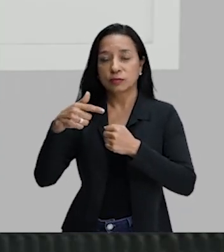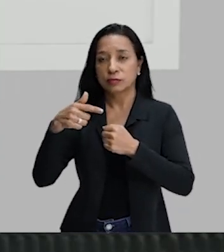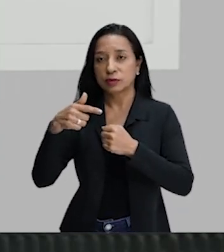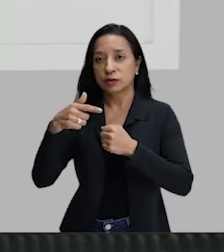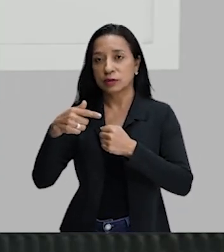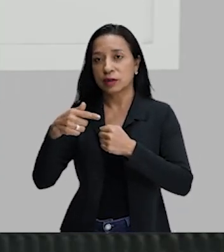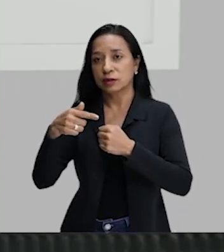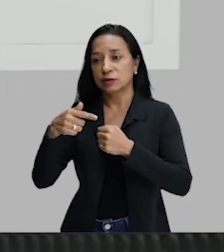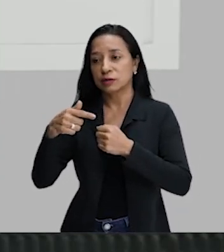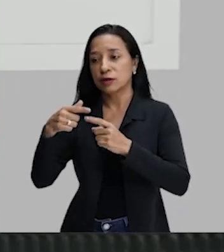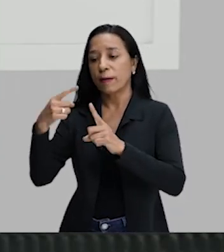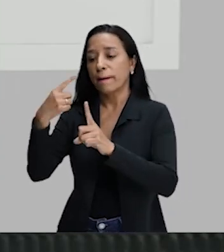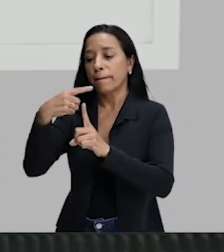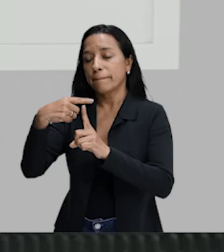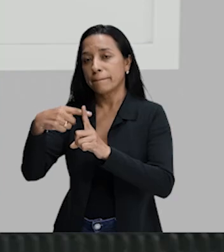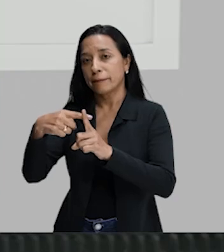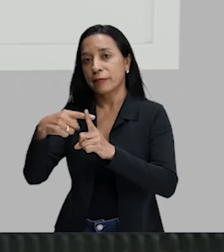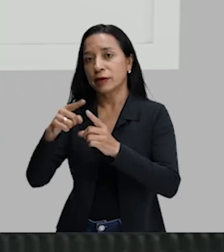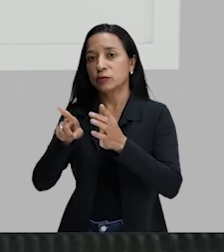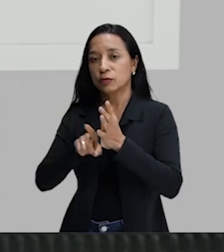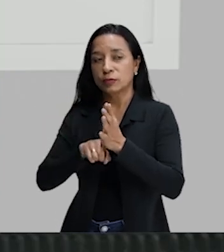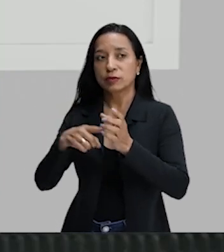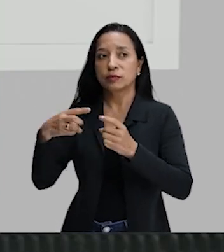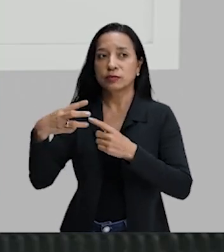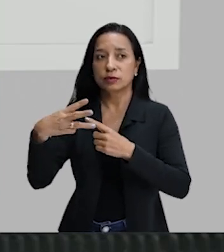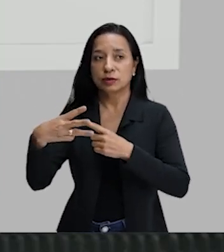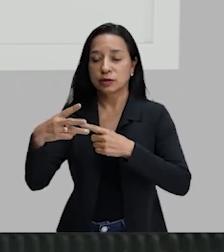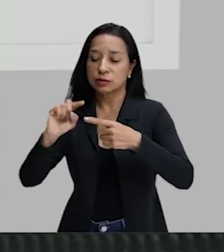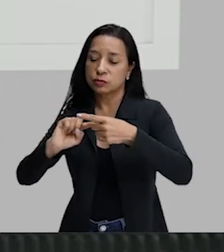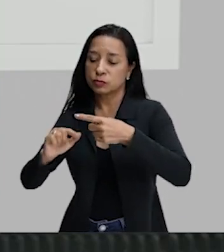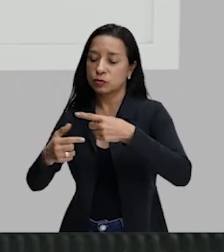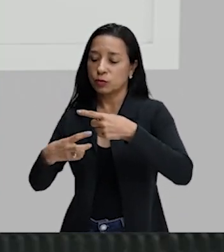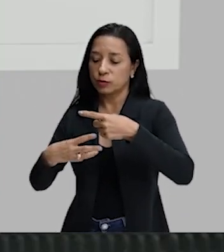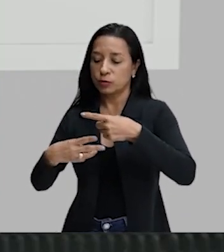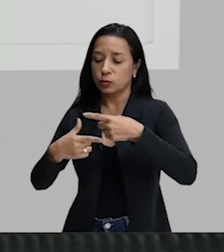mais ou menos 3, sobre 2.